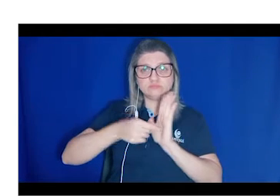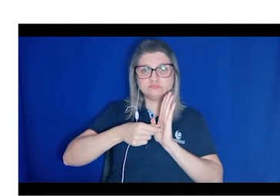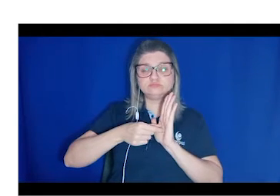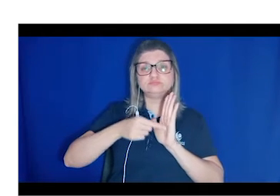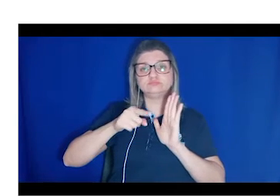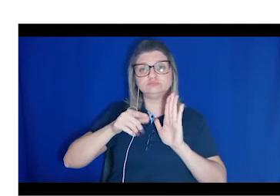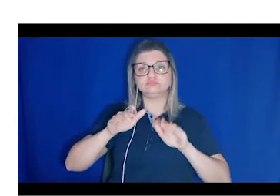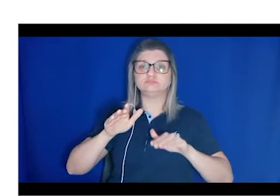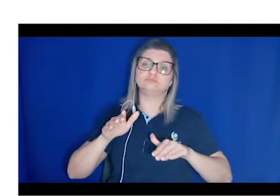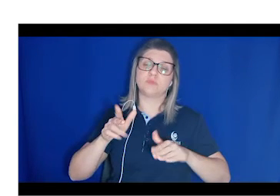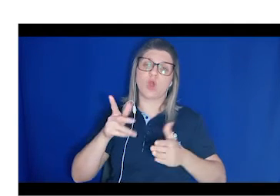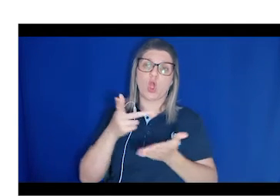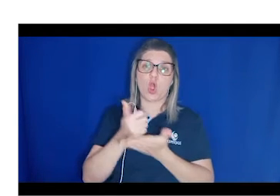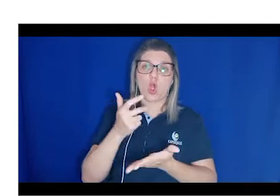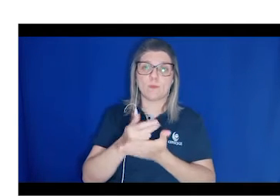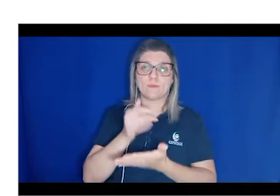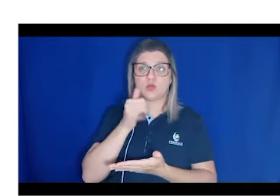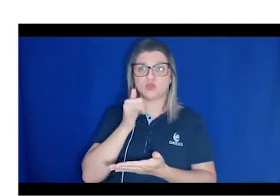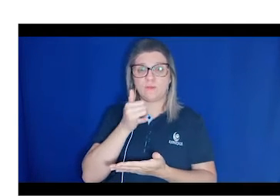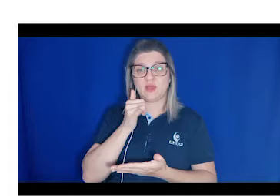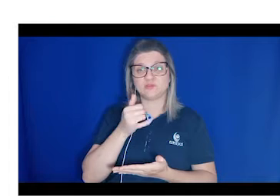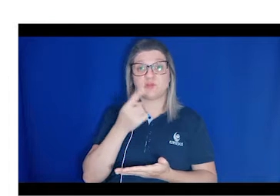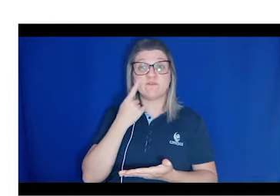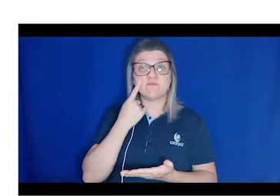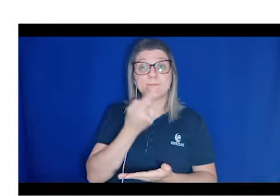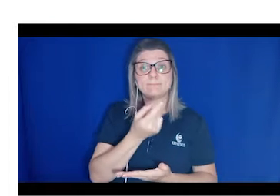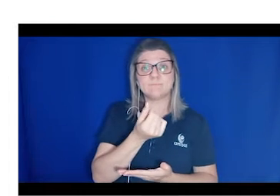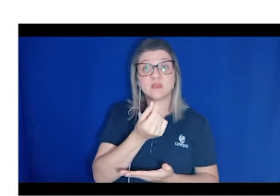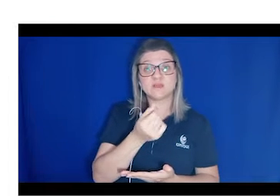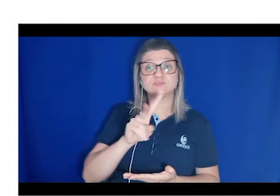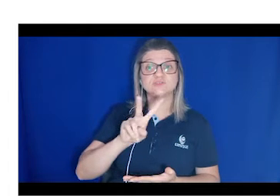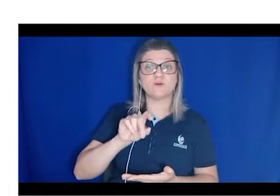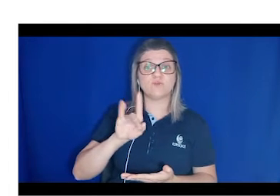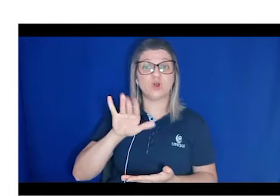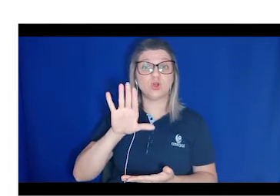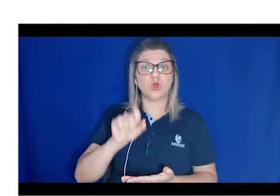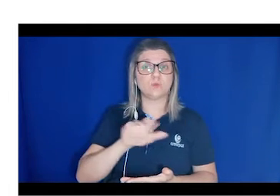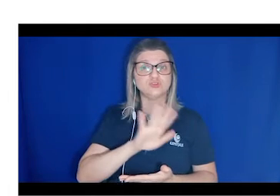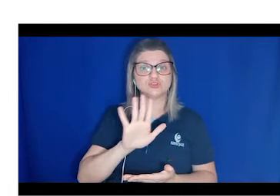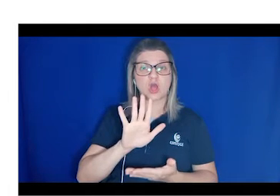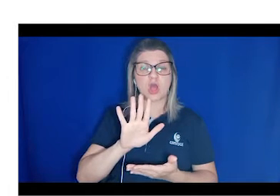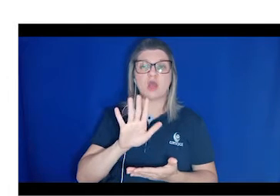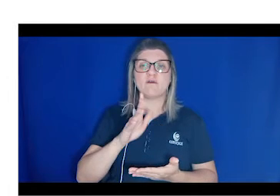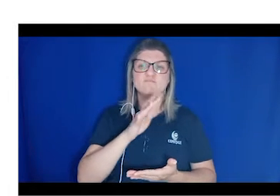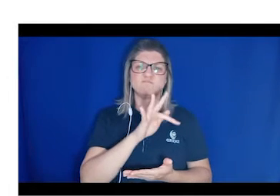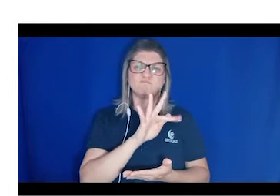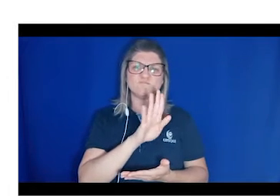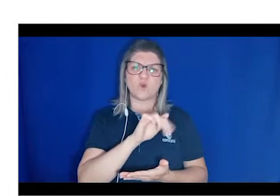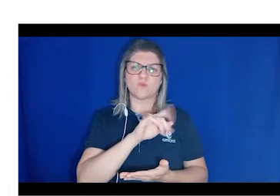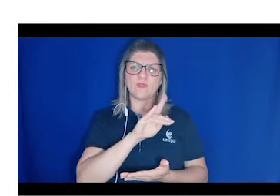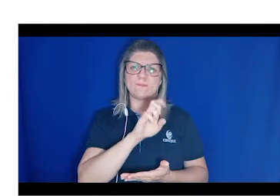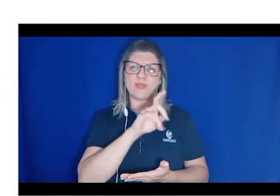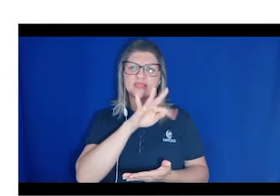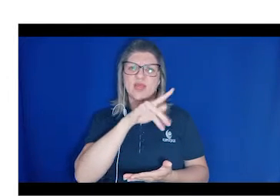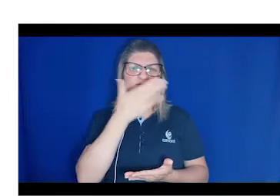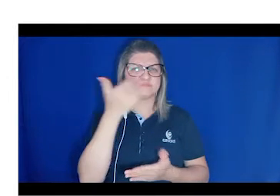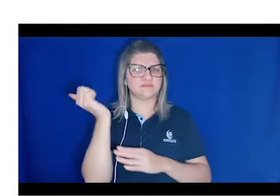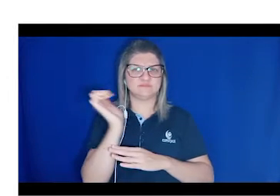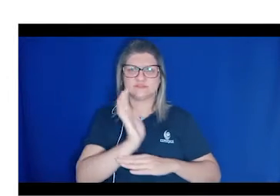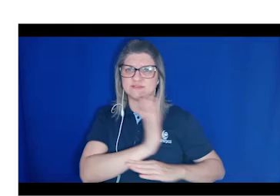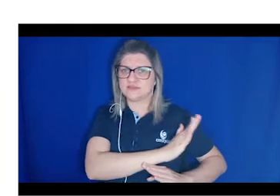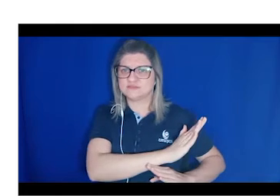Percebo, nós estamos olhando preços e volumes, esquecendo a parte fundamentalista, entendendo que